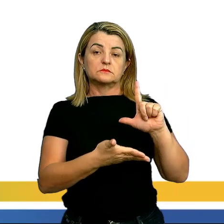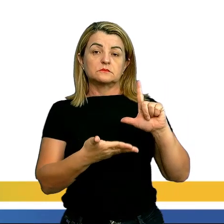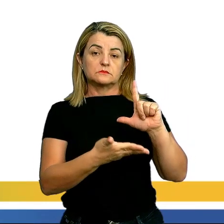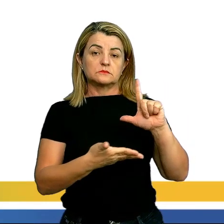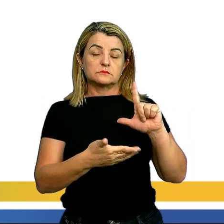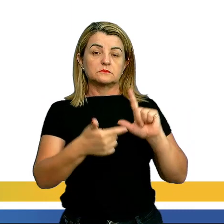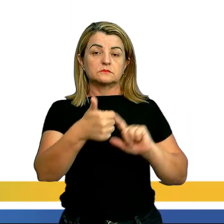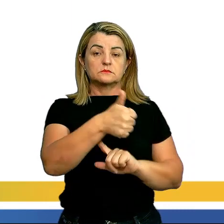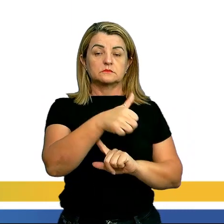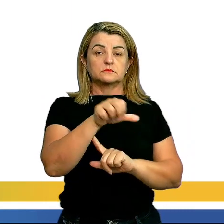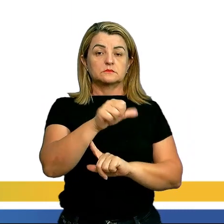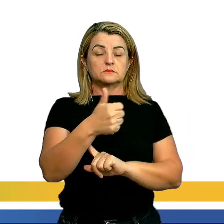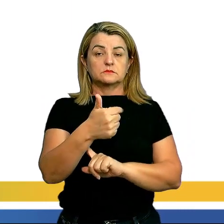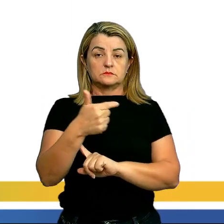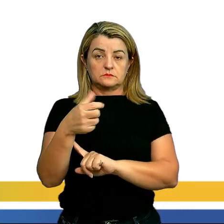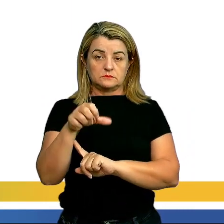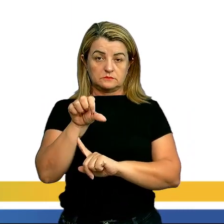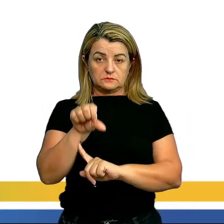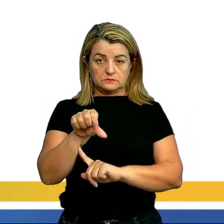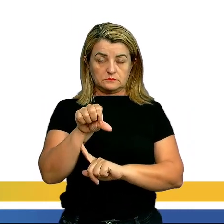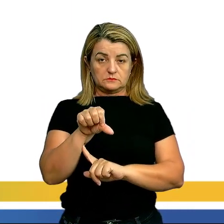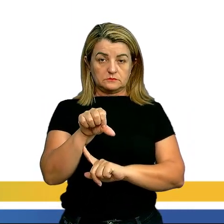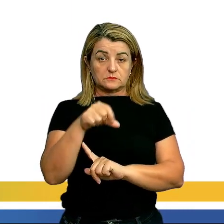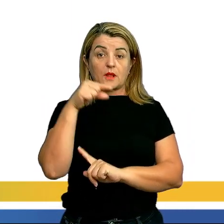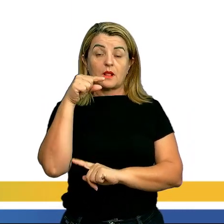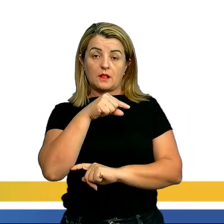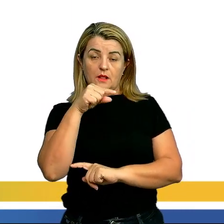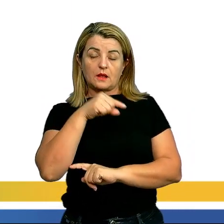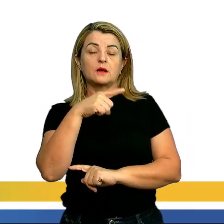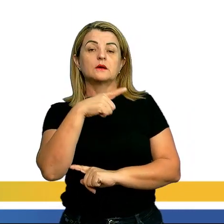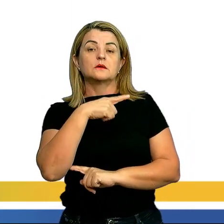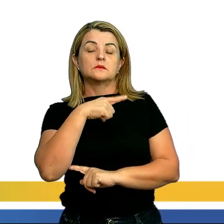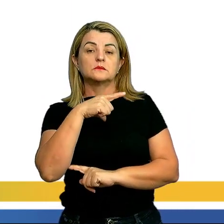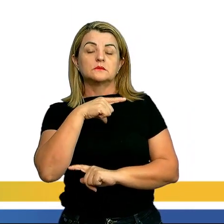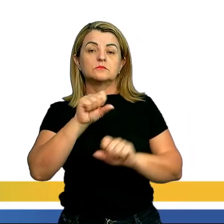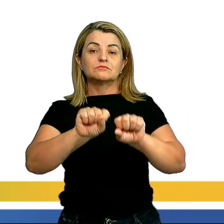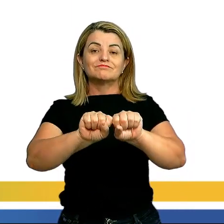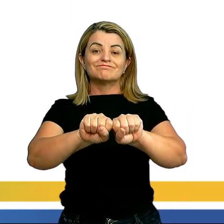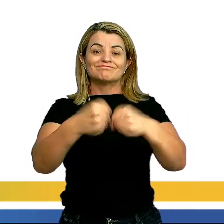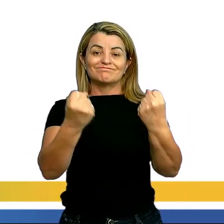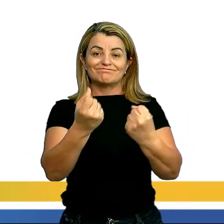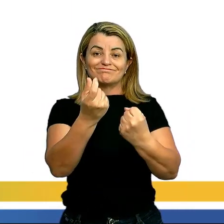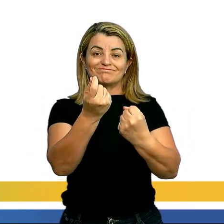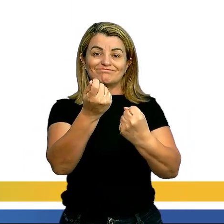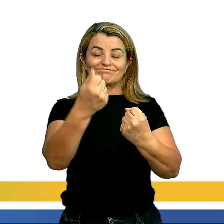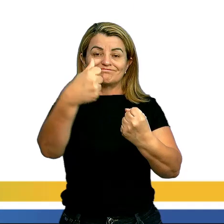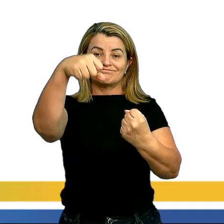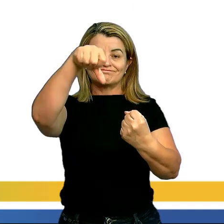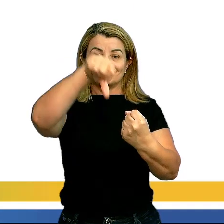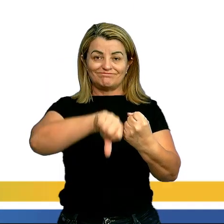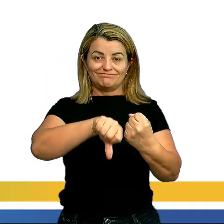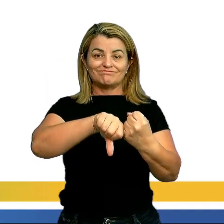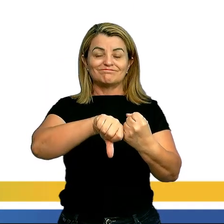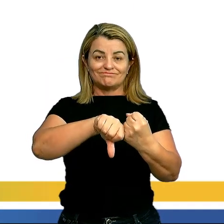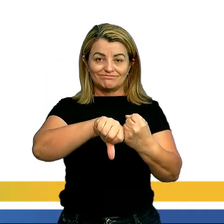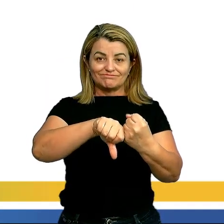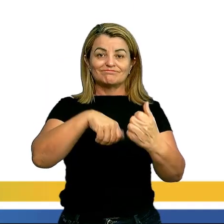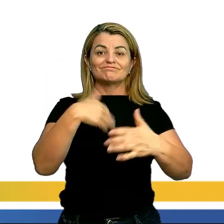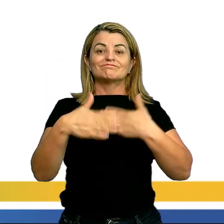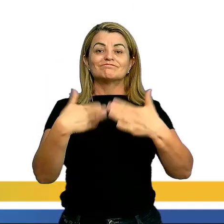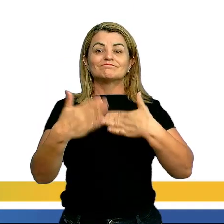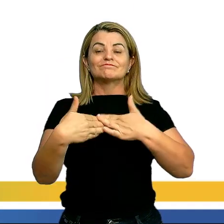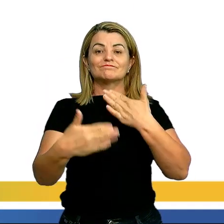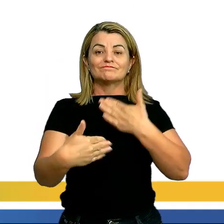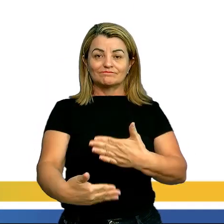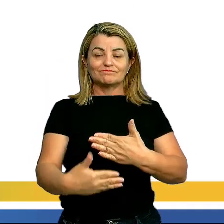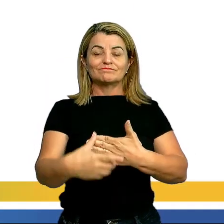crise de 1929, ela levou à quebra da Bolsa de Valores de Nova York, que,